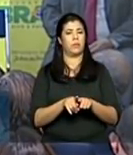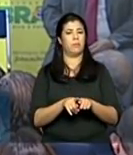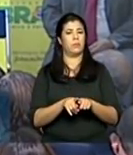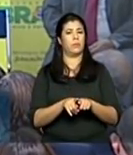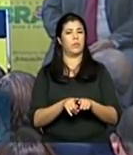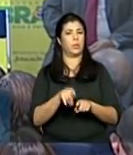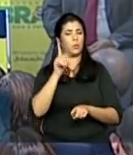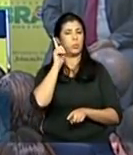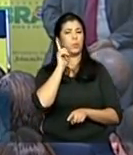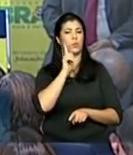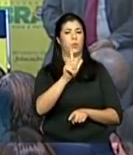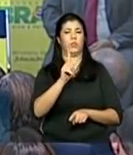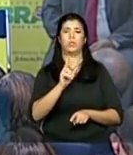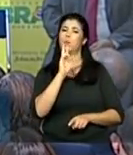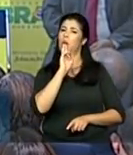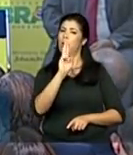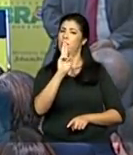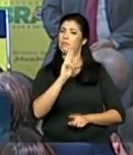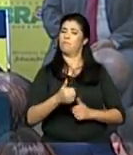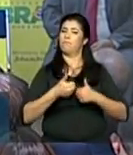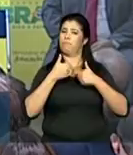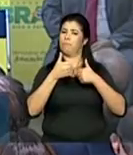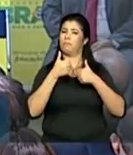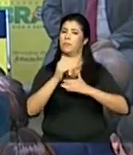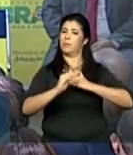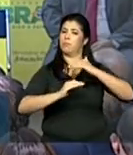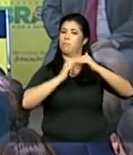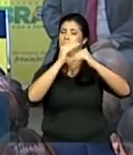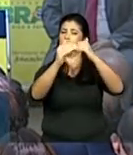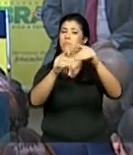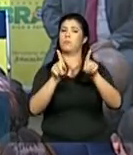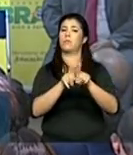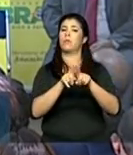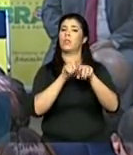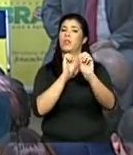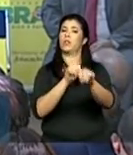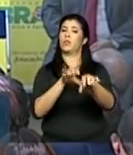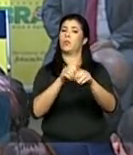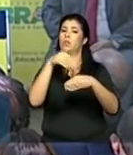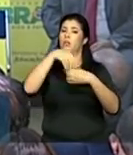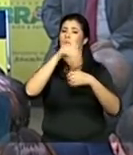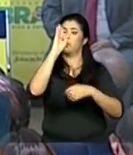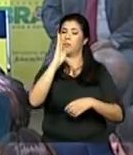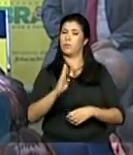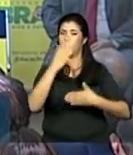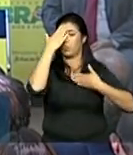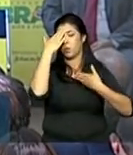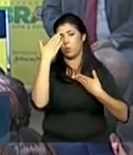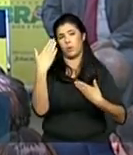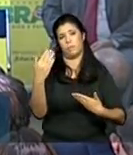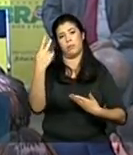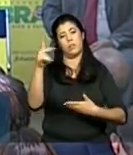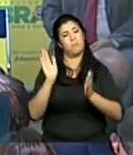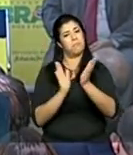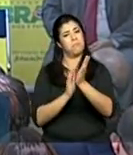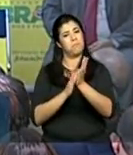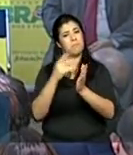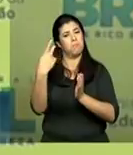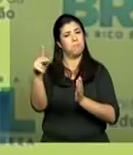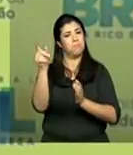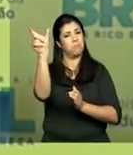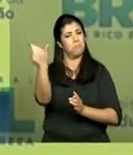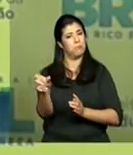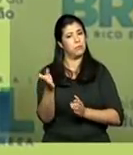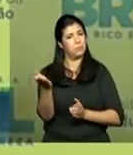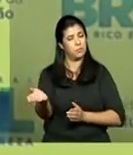obter significativos resultados no avanço da educação brasileira. Obrigado, parabéns,